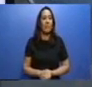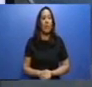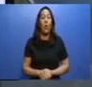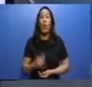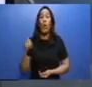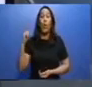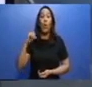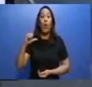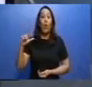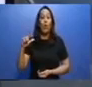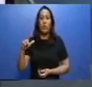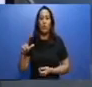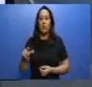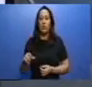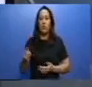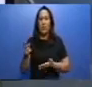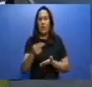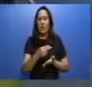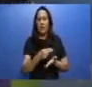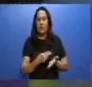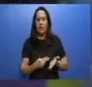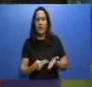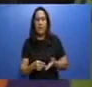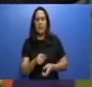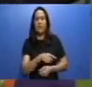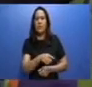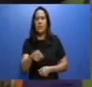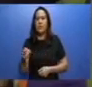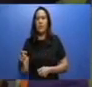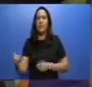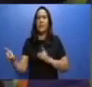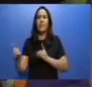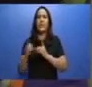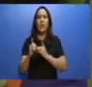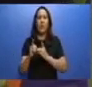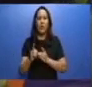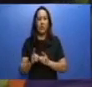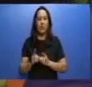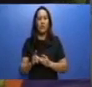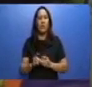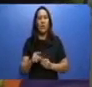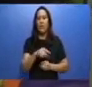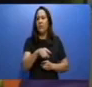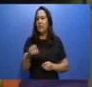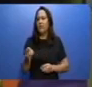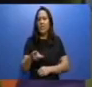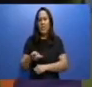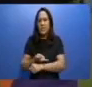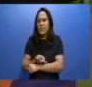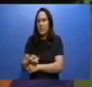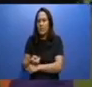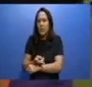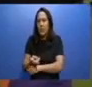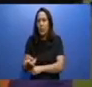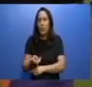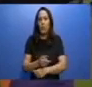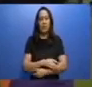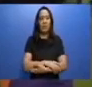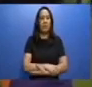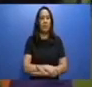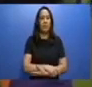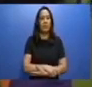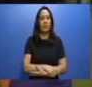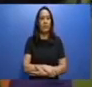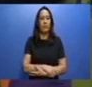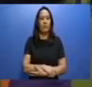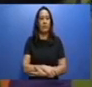outra forma geométrica plana qualquer, a professora vai deixar para vocês. Acha aí, pega outra cor